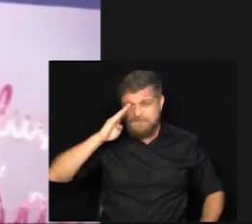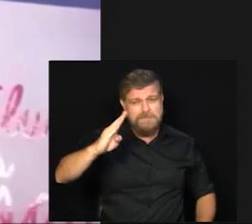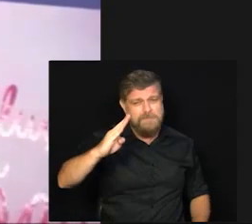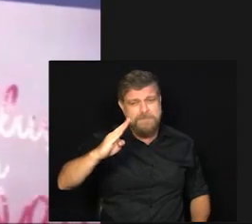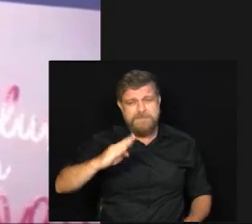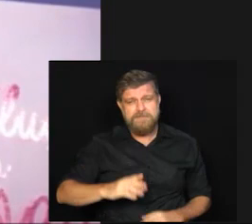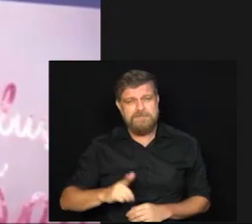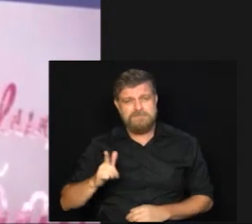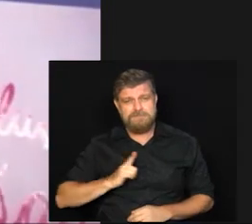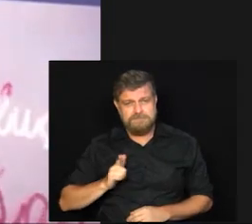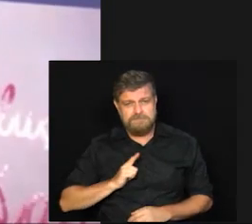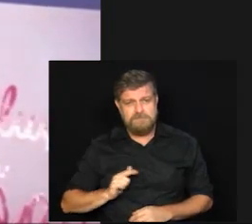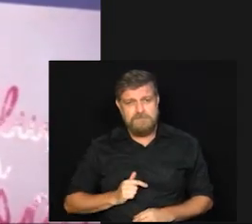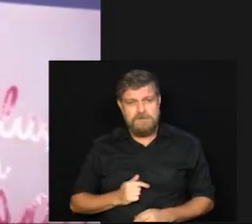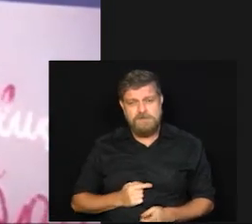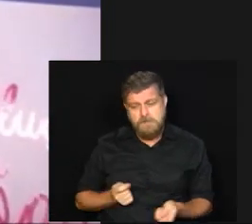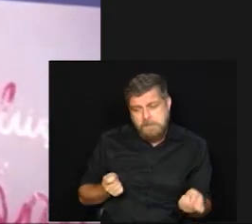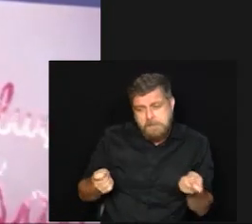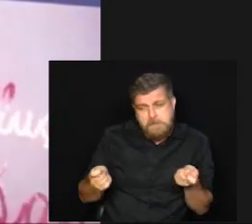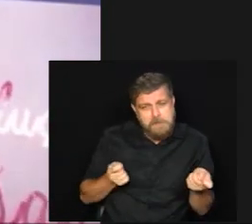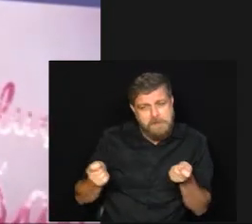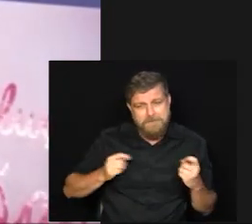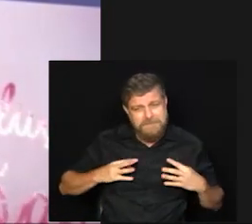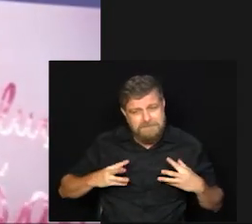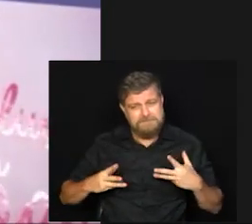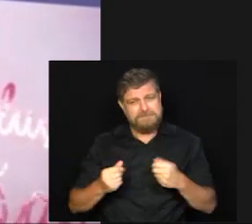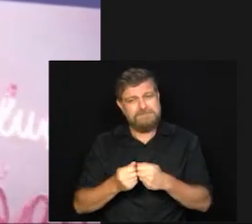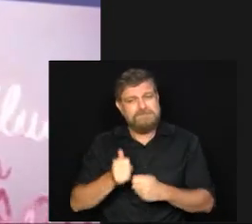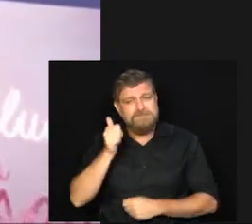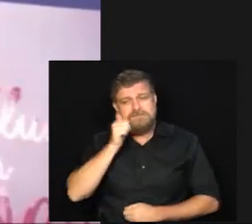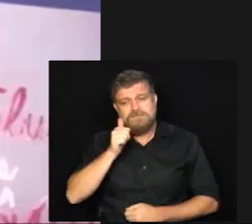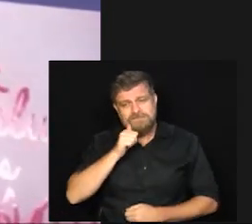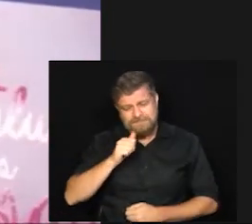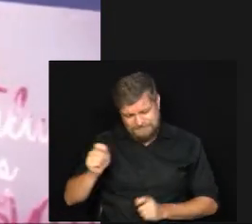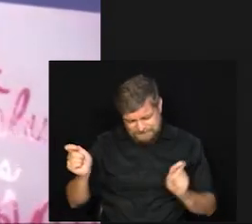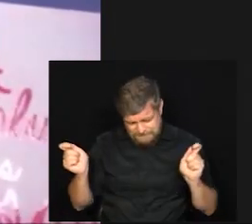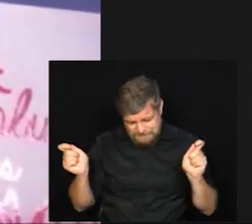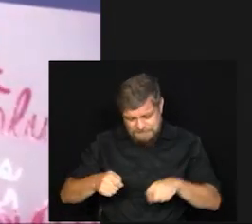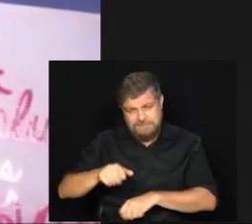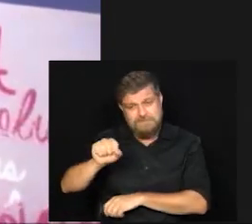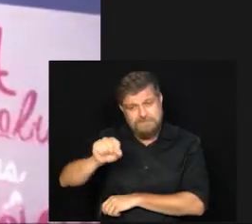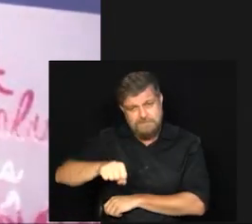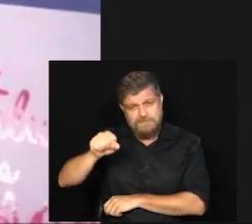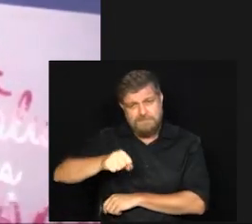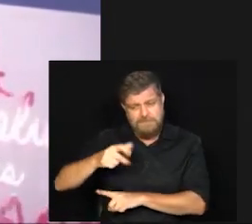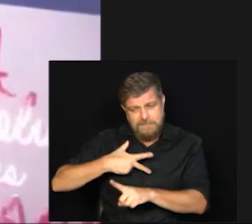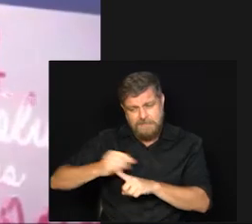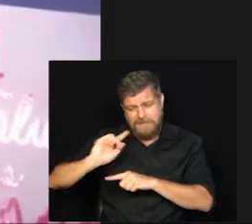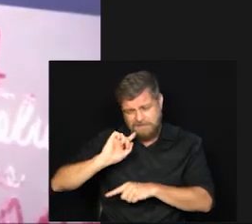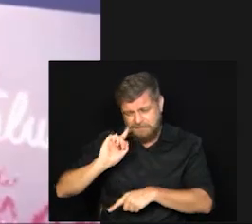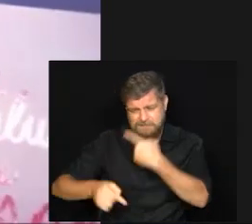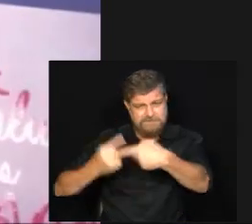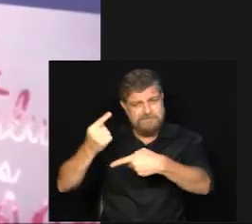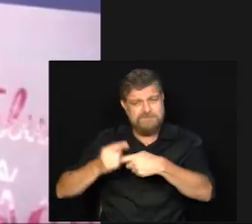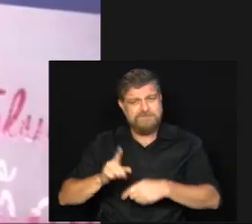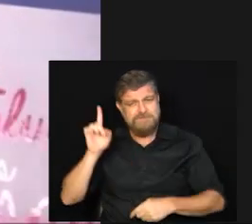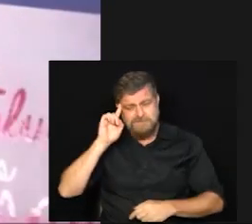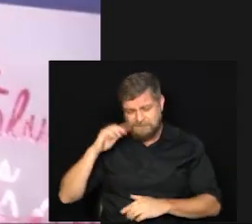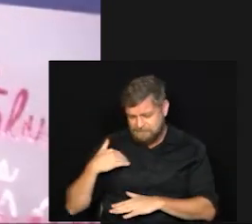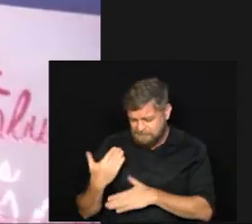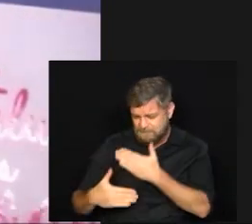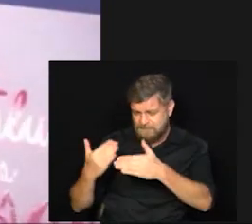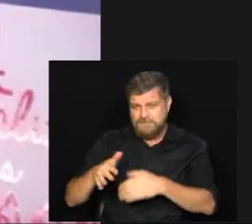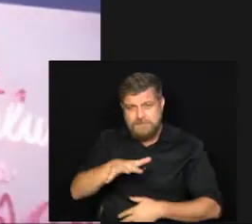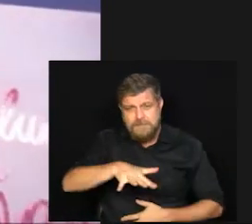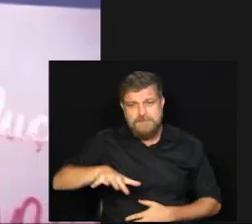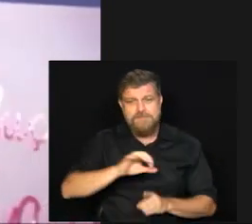para lidar com tudo isso, né? A gente vai conseguir sim alcançar cada dia mais o nosso